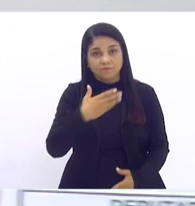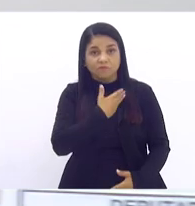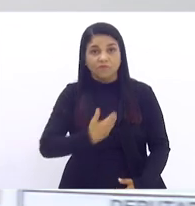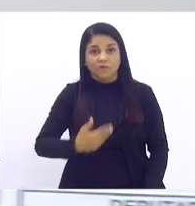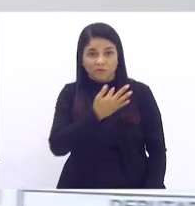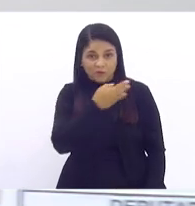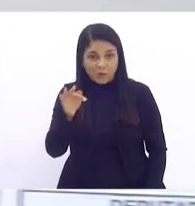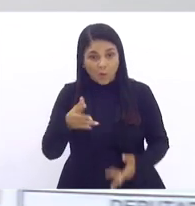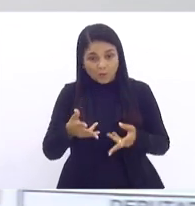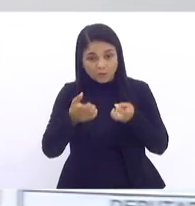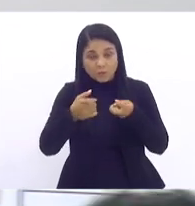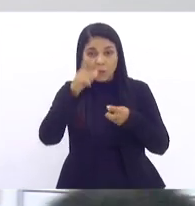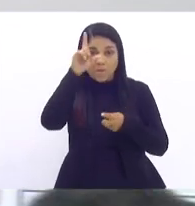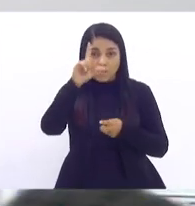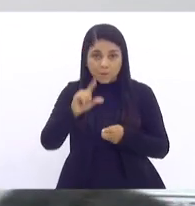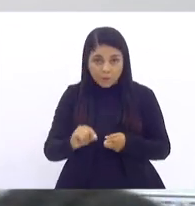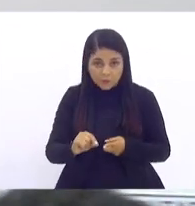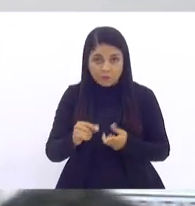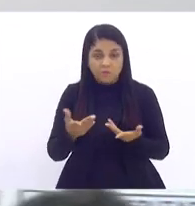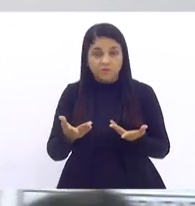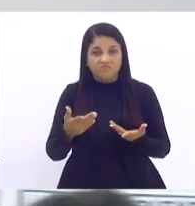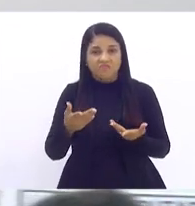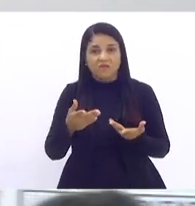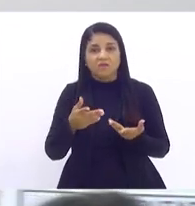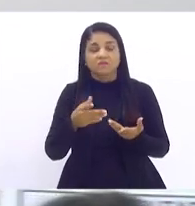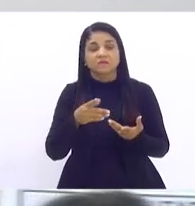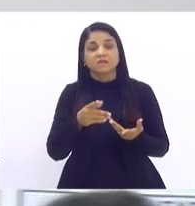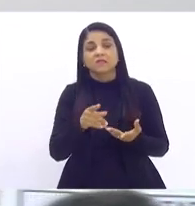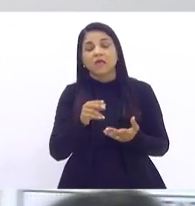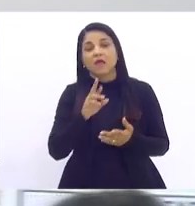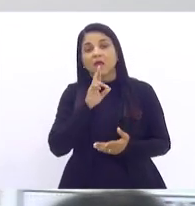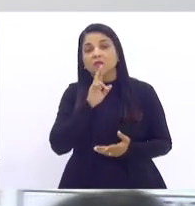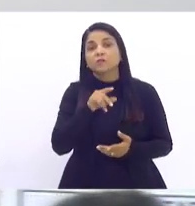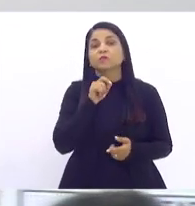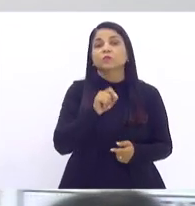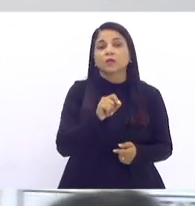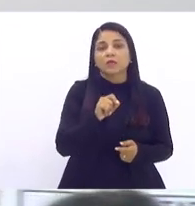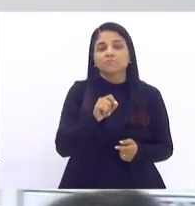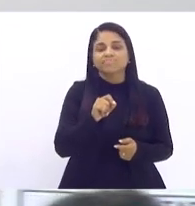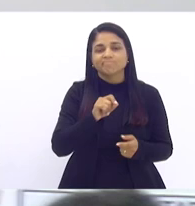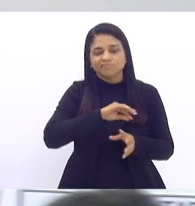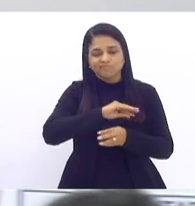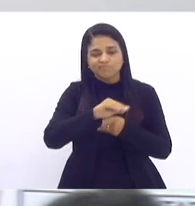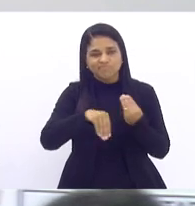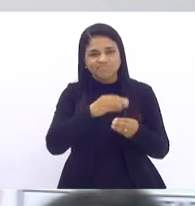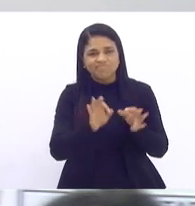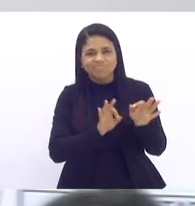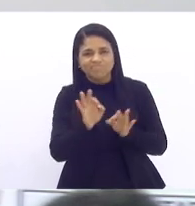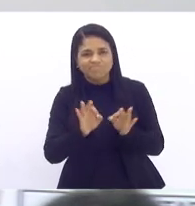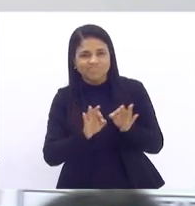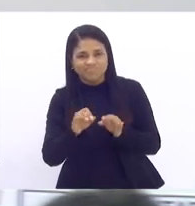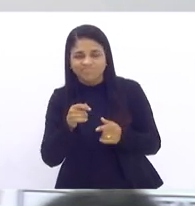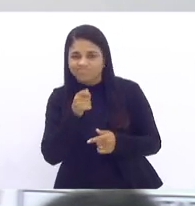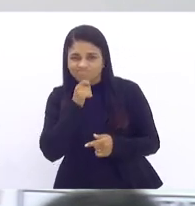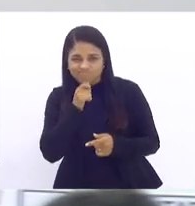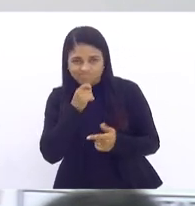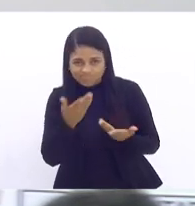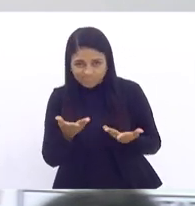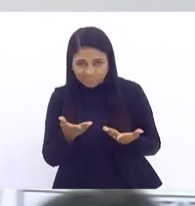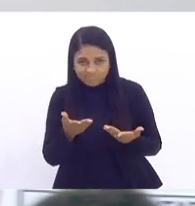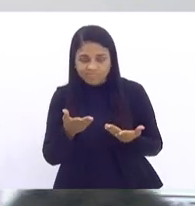isso é fruto de uma desarmação e de uma preocupação muito grande porque ainda evitavelmente